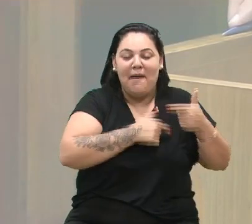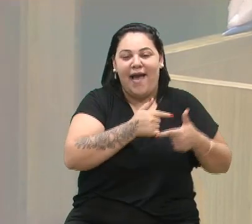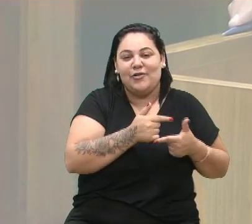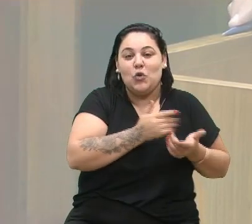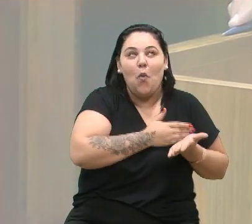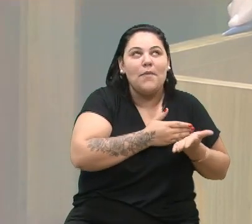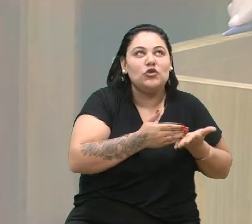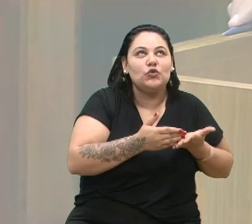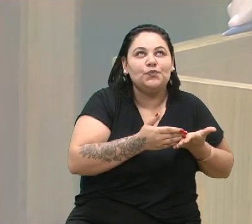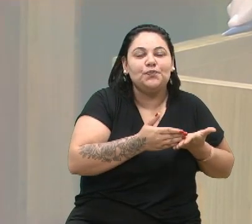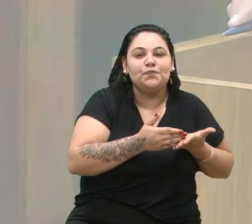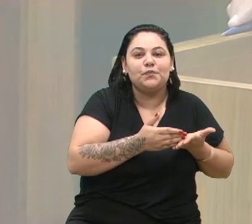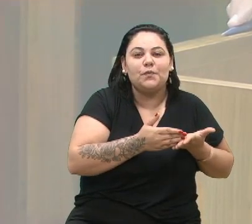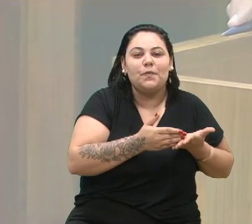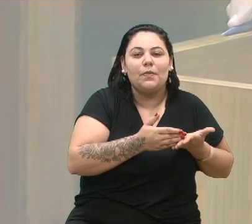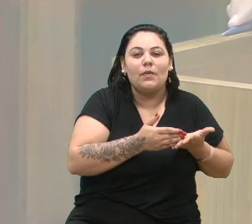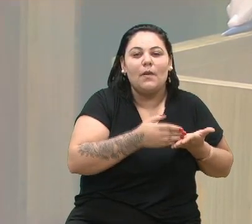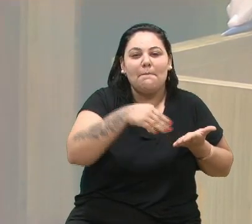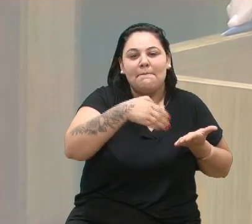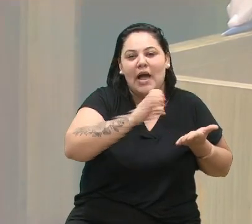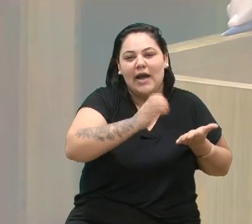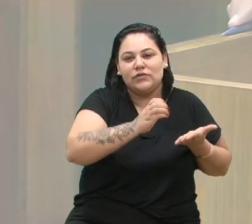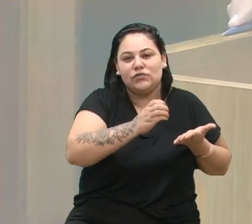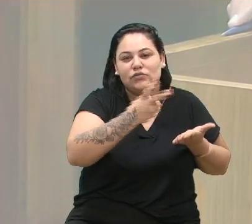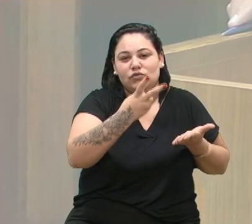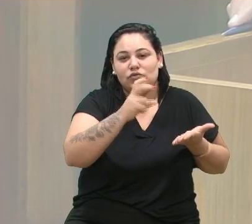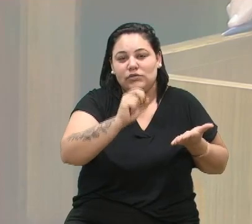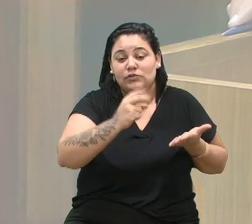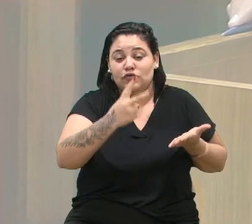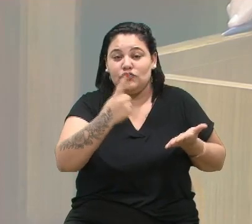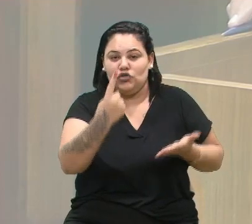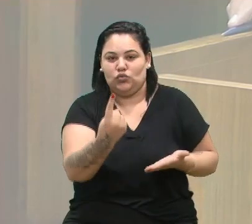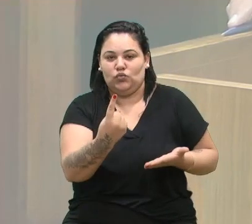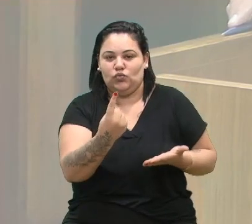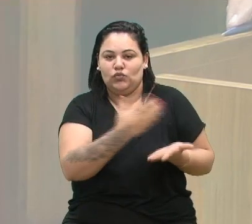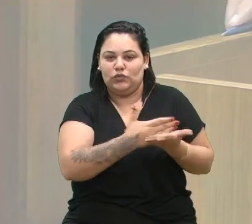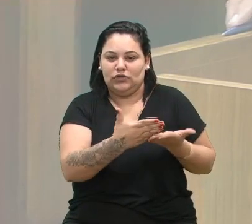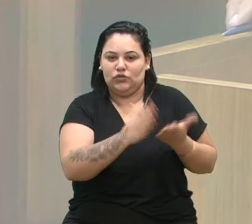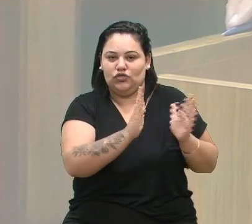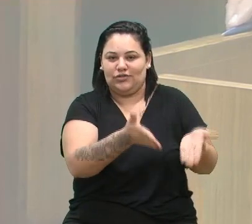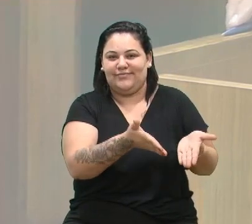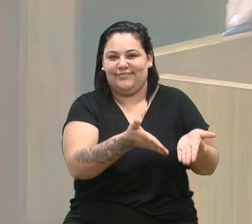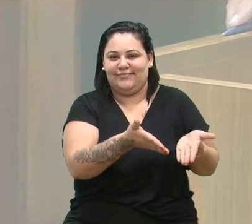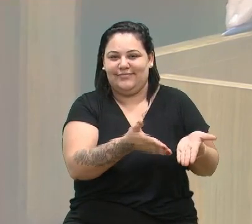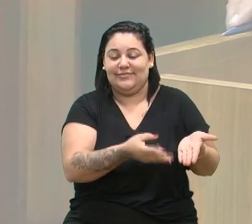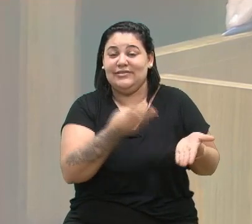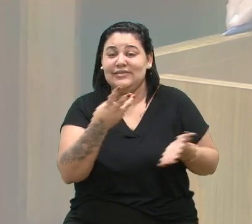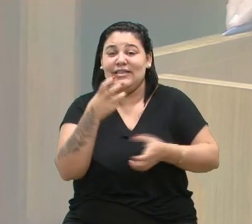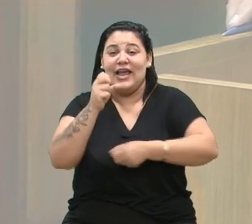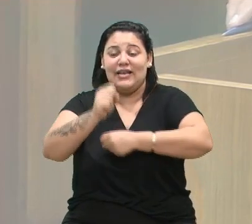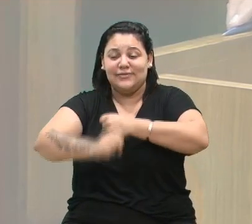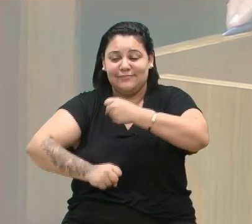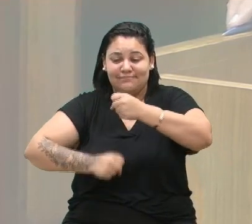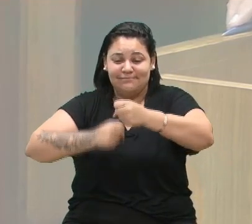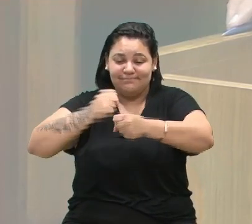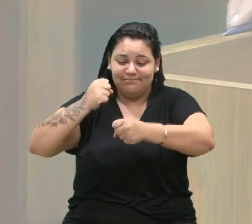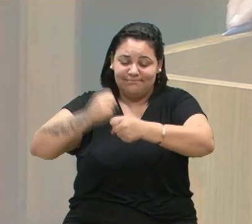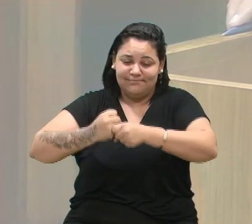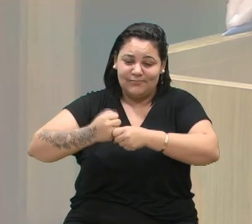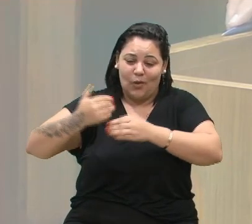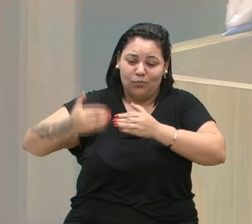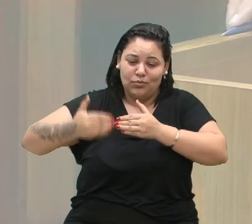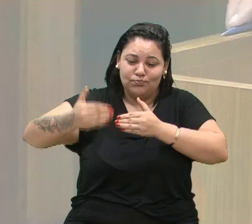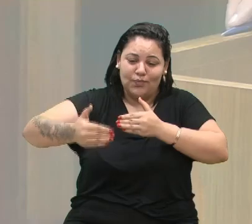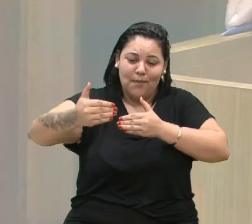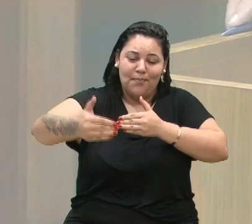desde março de 2021. 3 anos percorreram